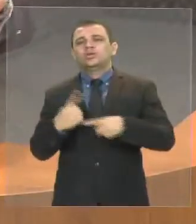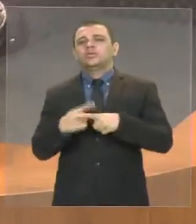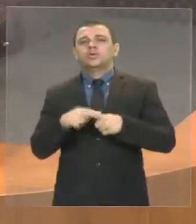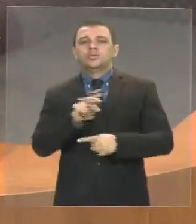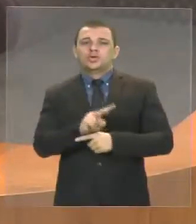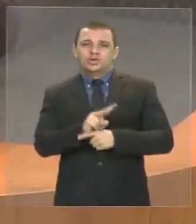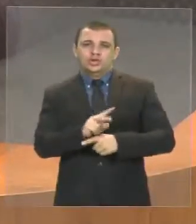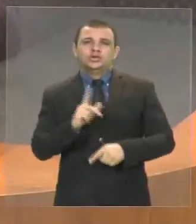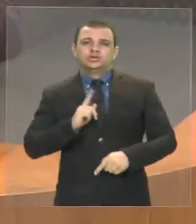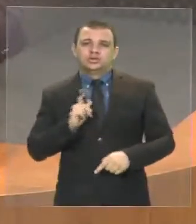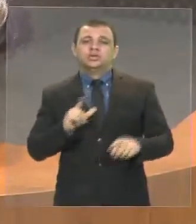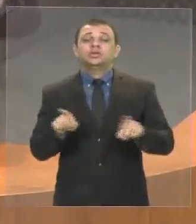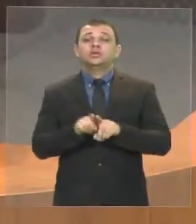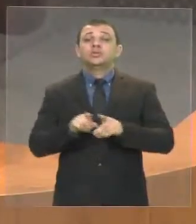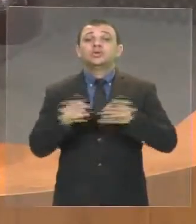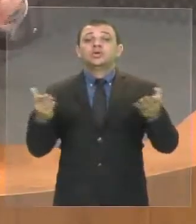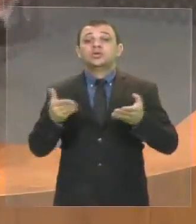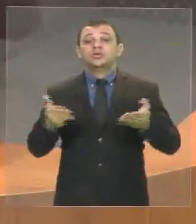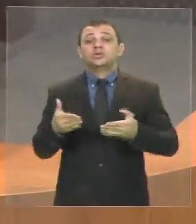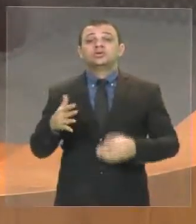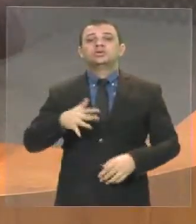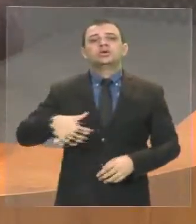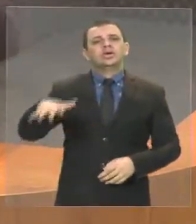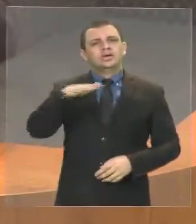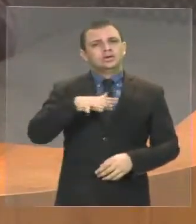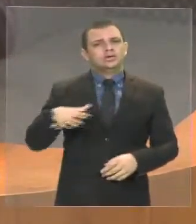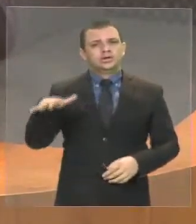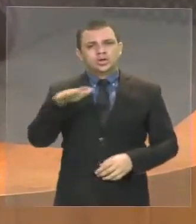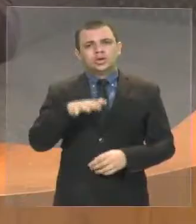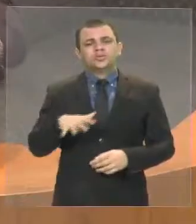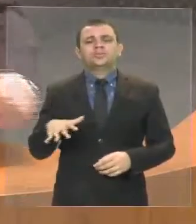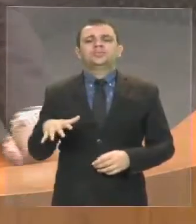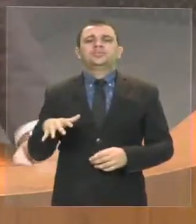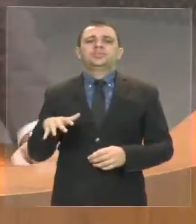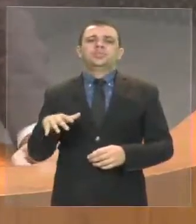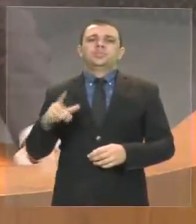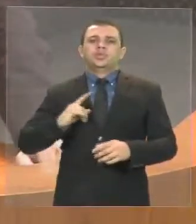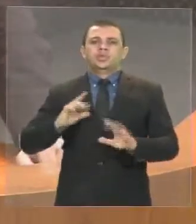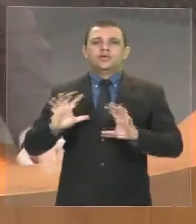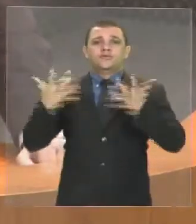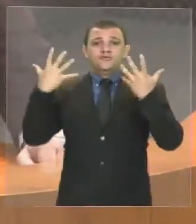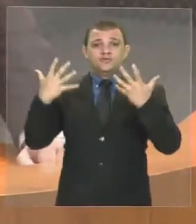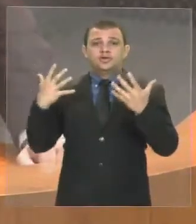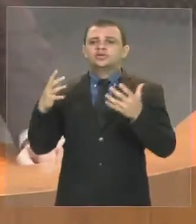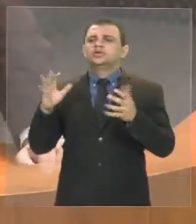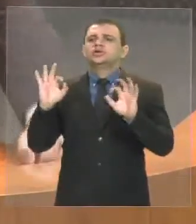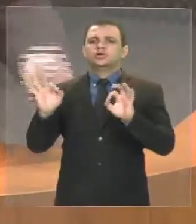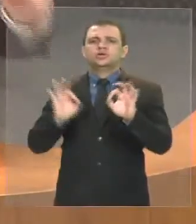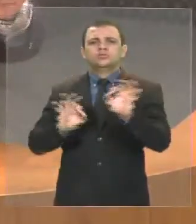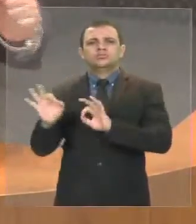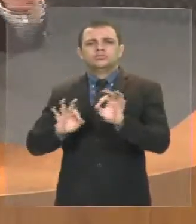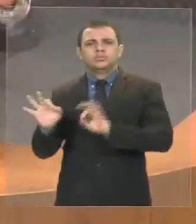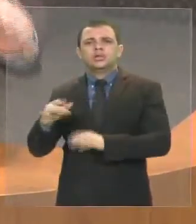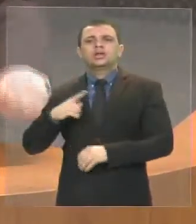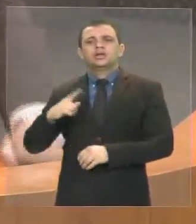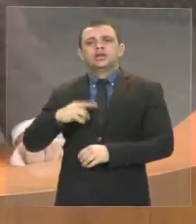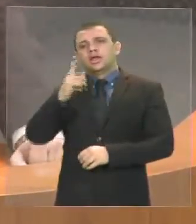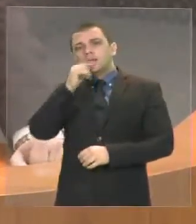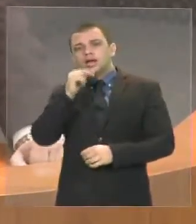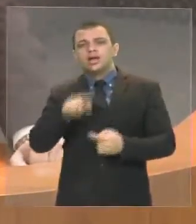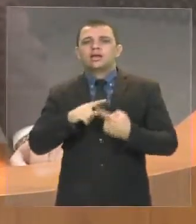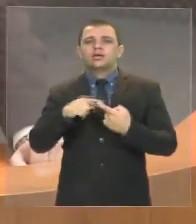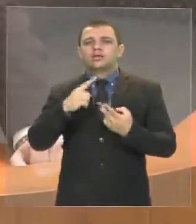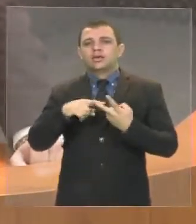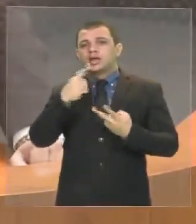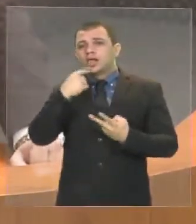parques de vaquejada já se adaptaram colocando água, sal mineral e capim para que esse gado seja alimentado. Sem dizer